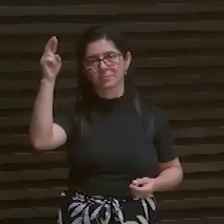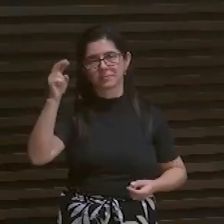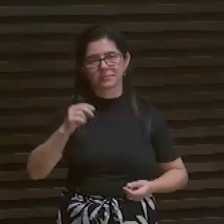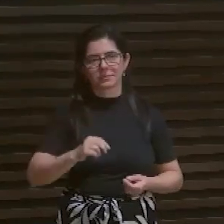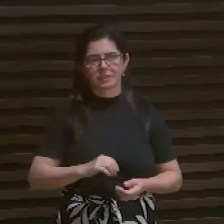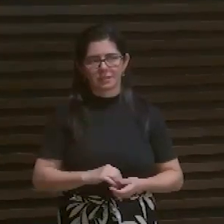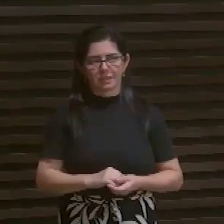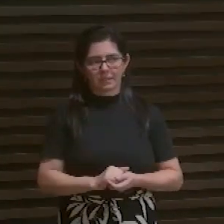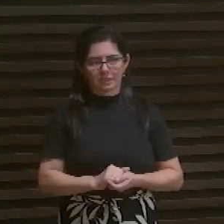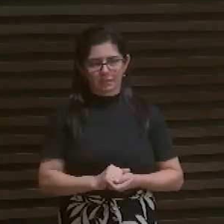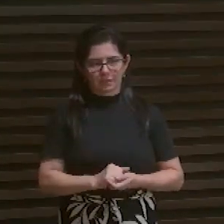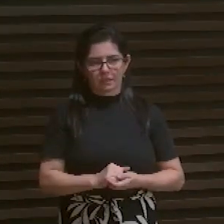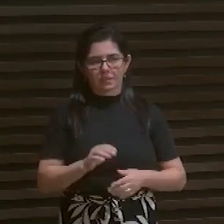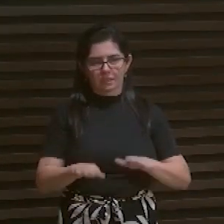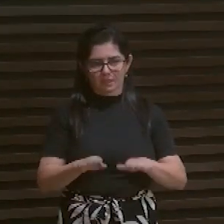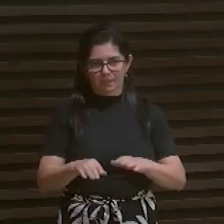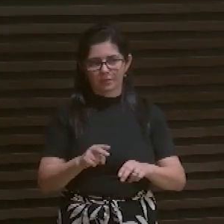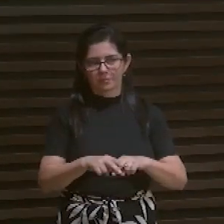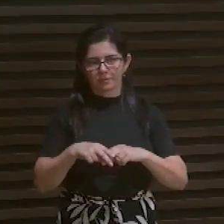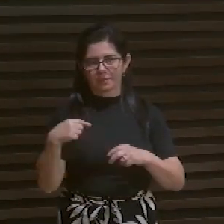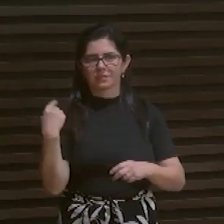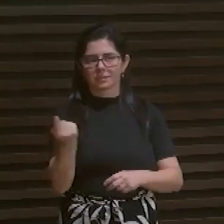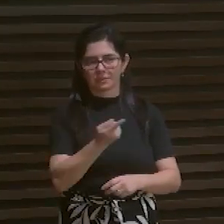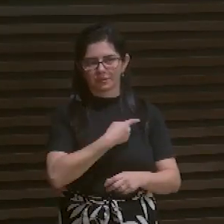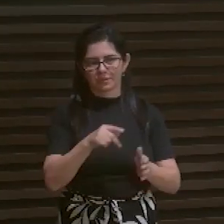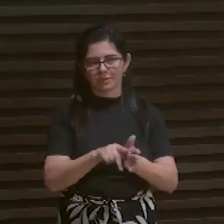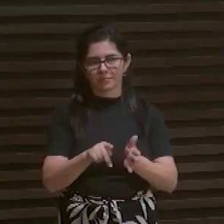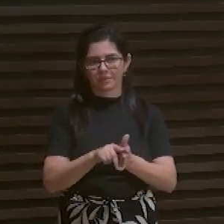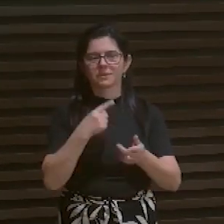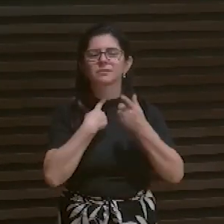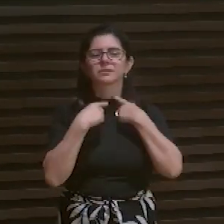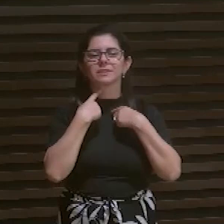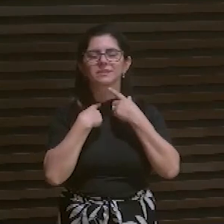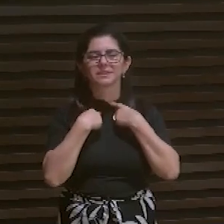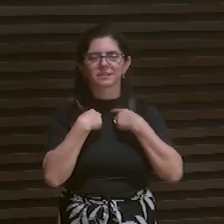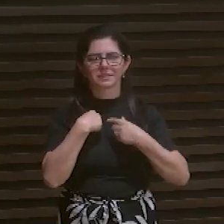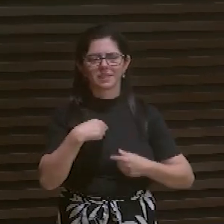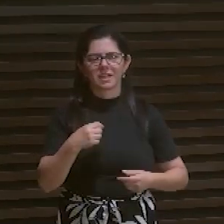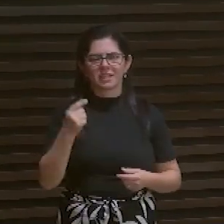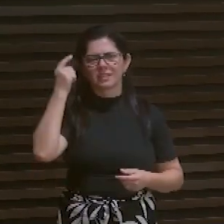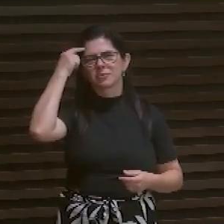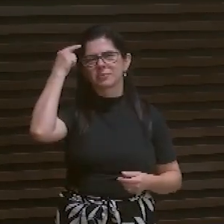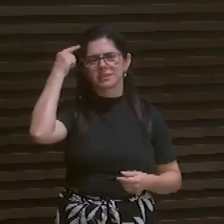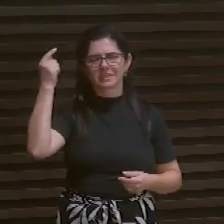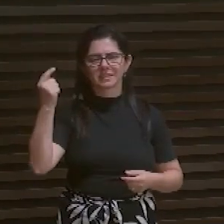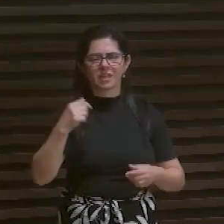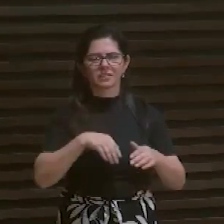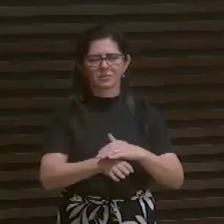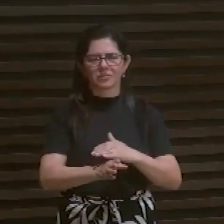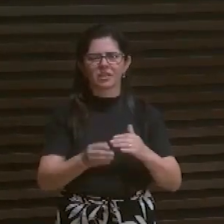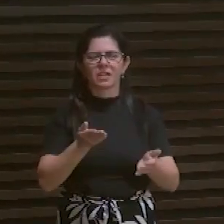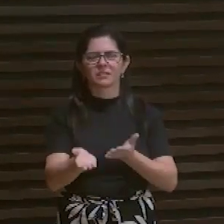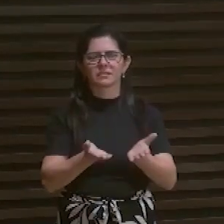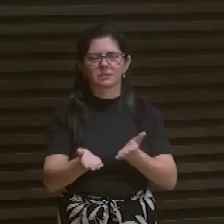pura vontade. Não importa se a gente acha que, eu vou ali servir na igreja, daí eu vou pegar água ali para o cara que